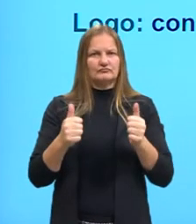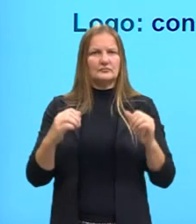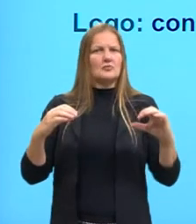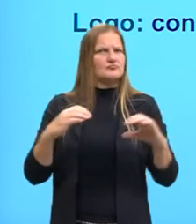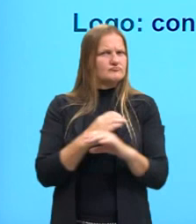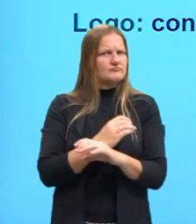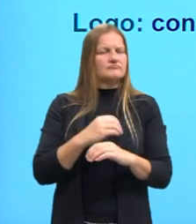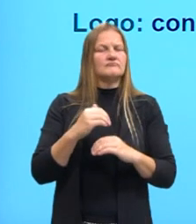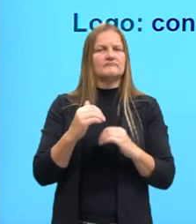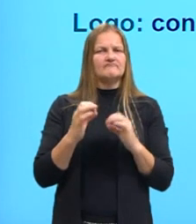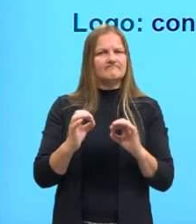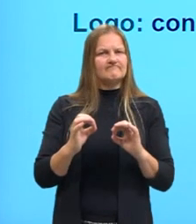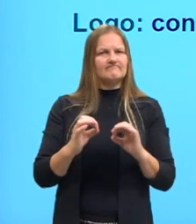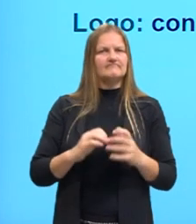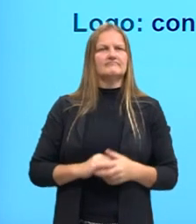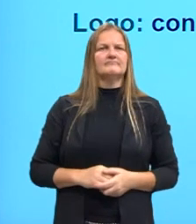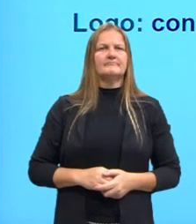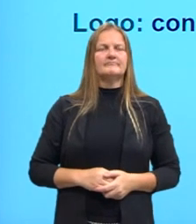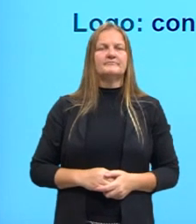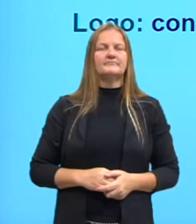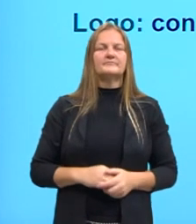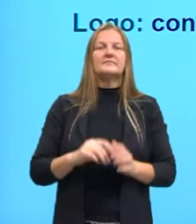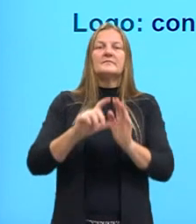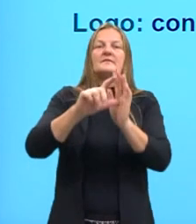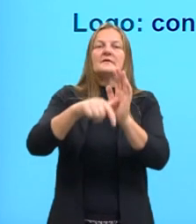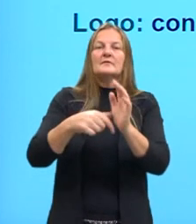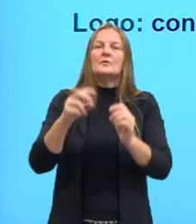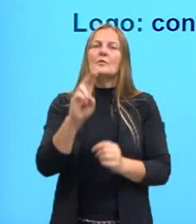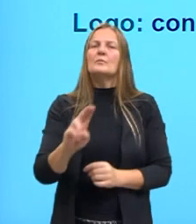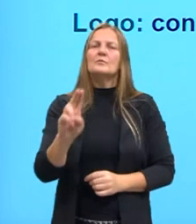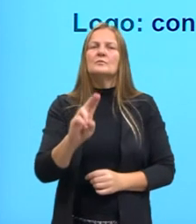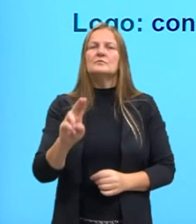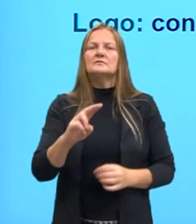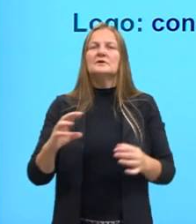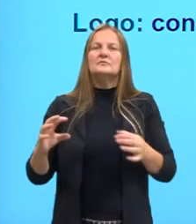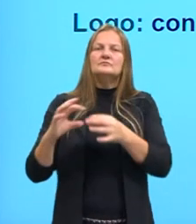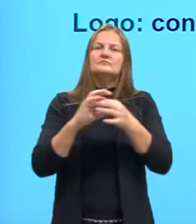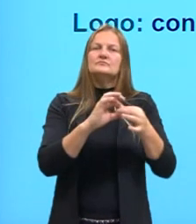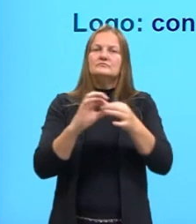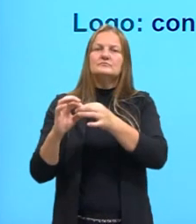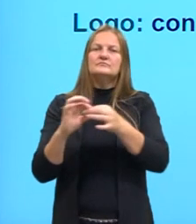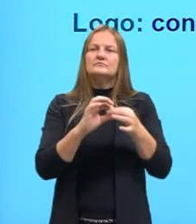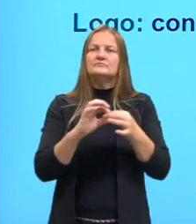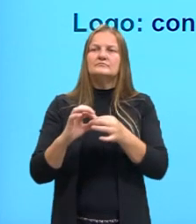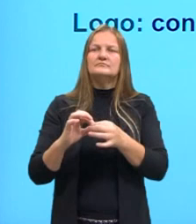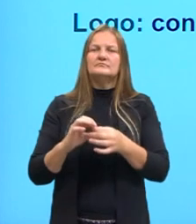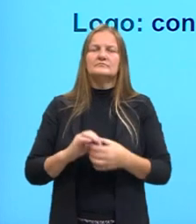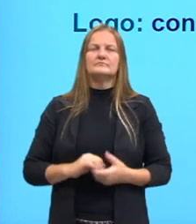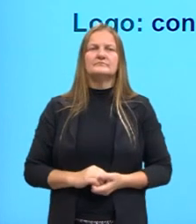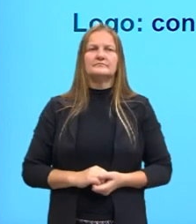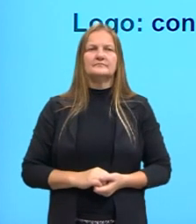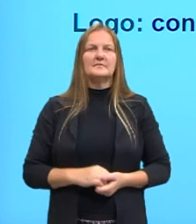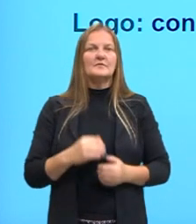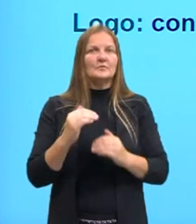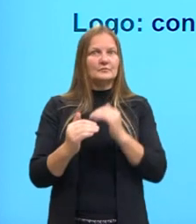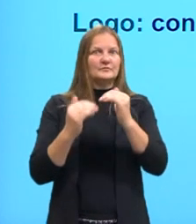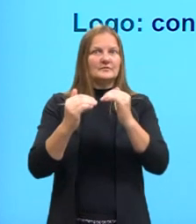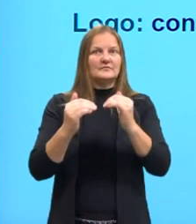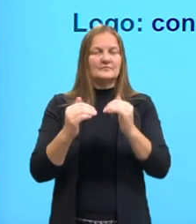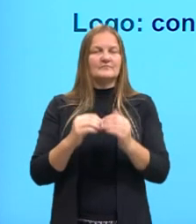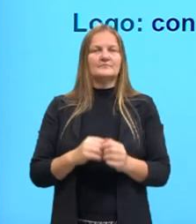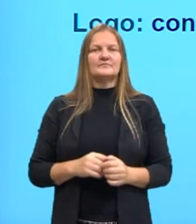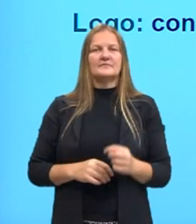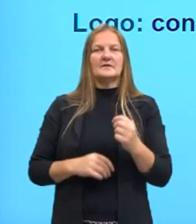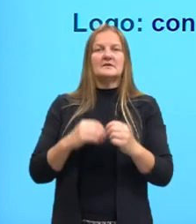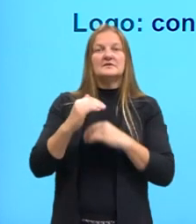aqui aí a gente vai para o uso desses conectores interfrásicos no desenvolvimento